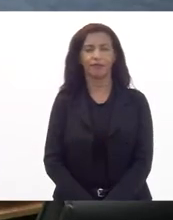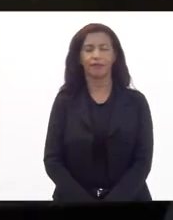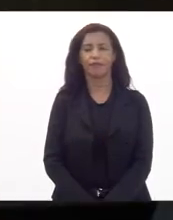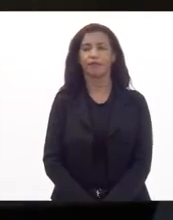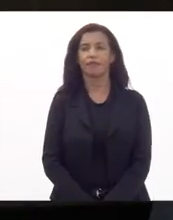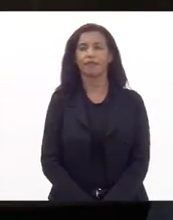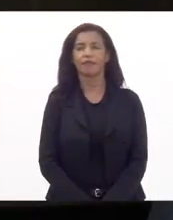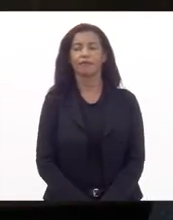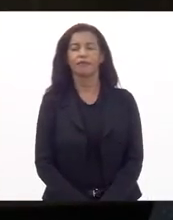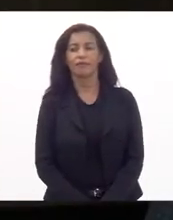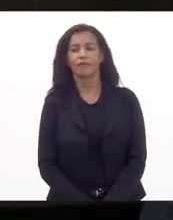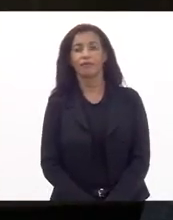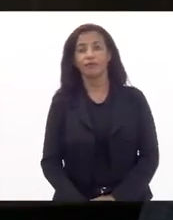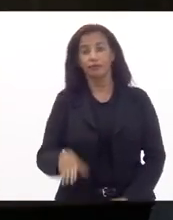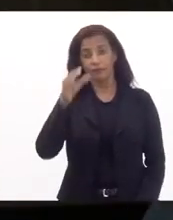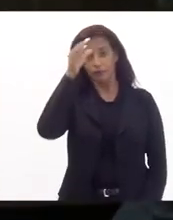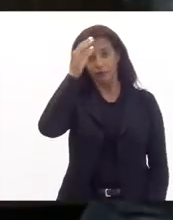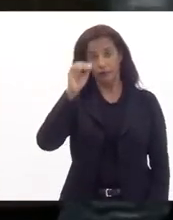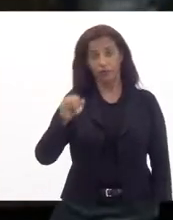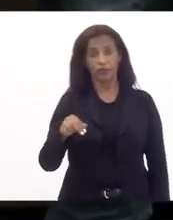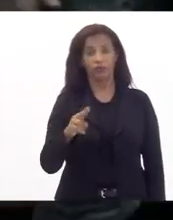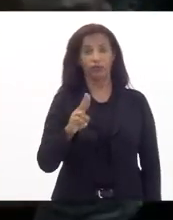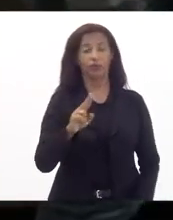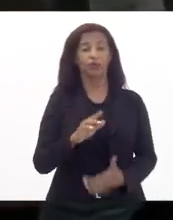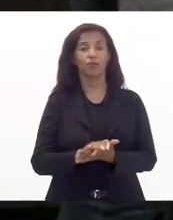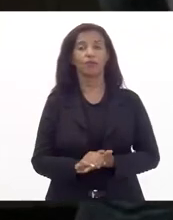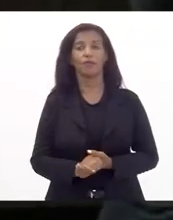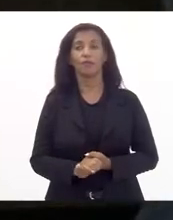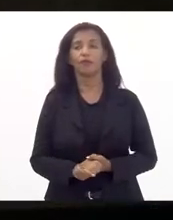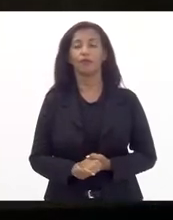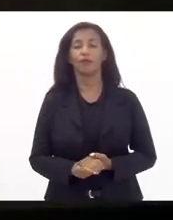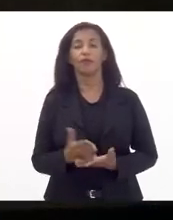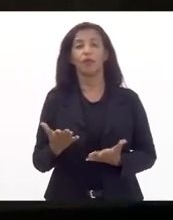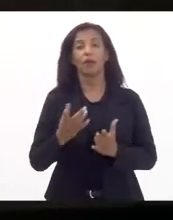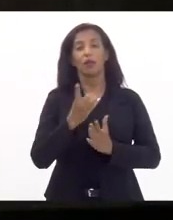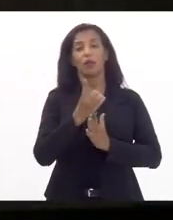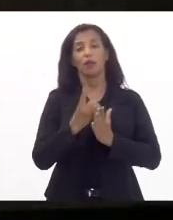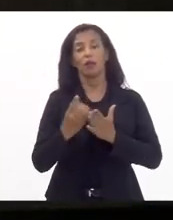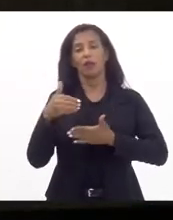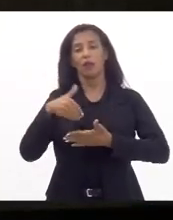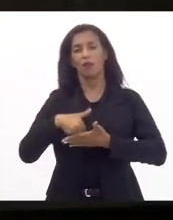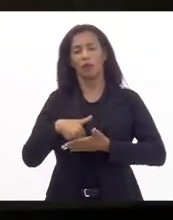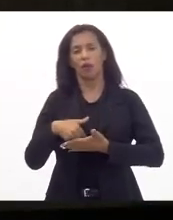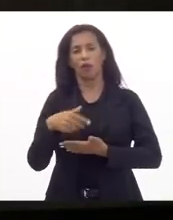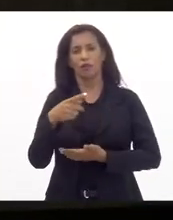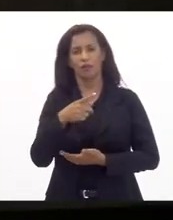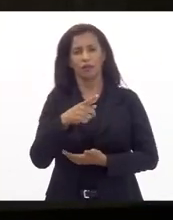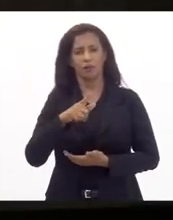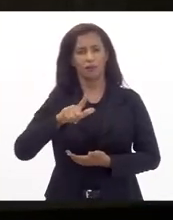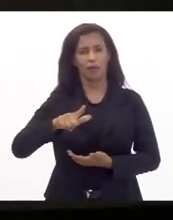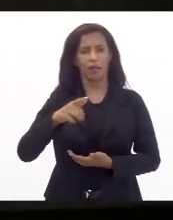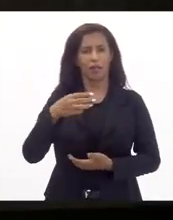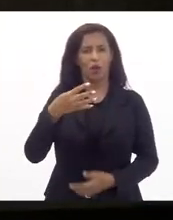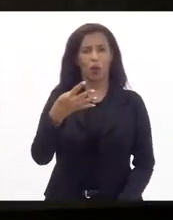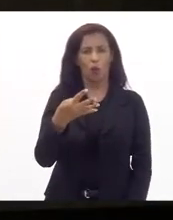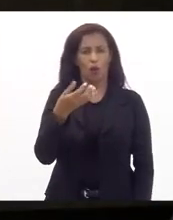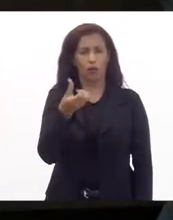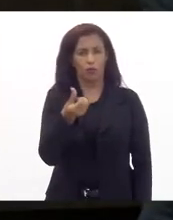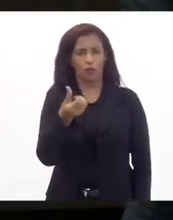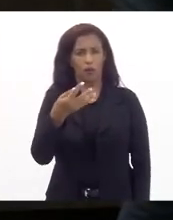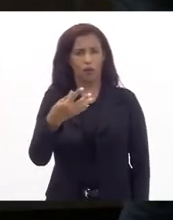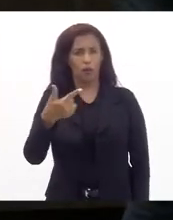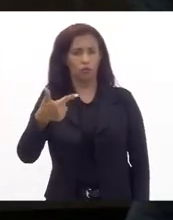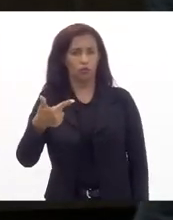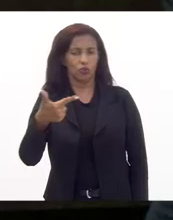deputada tia Ju eu quero declarará voto nesse projeto de lei 4642 de